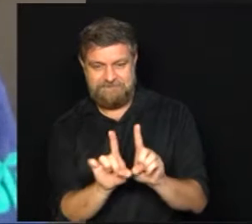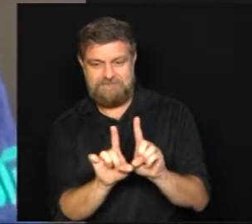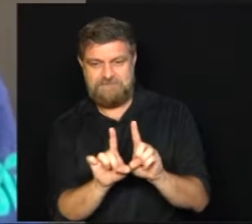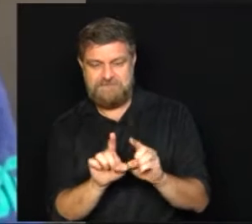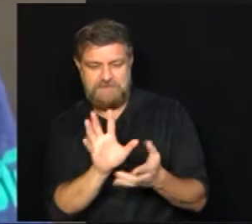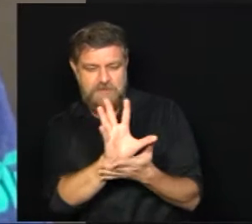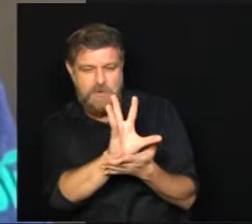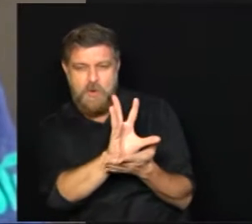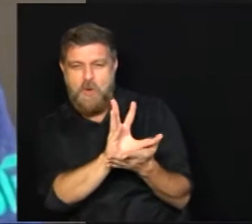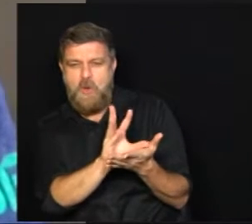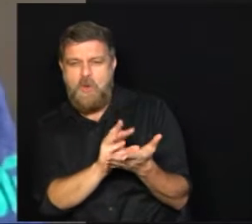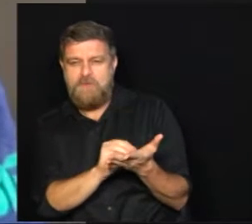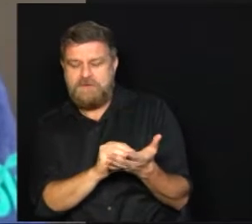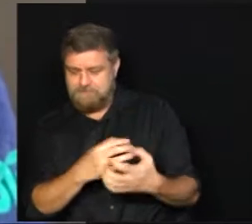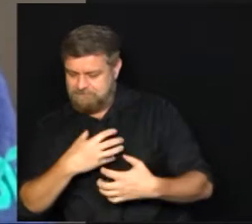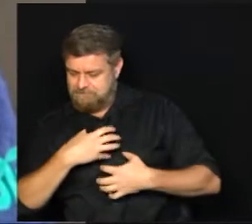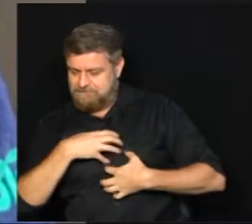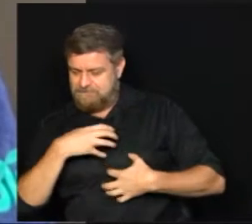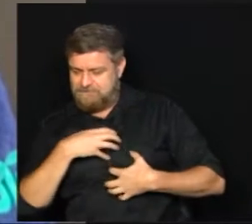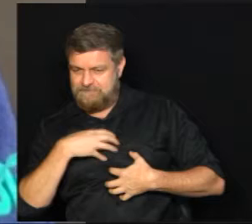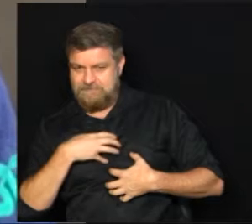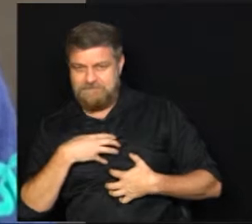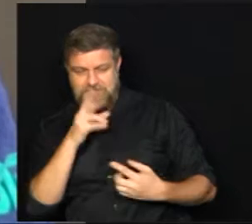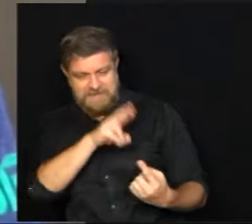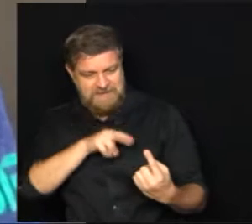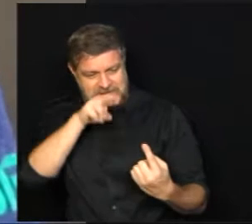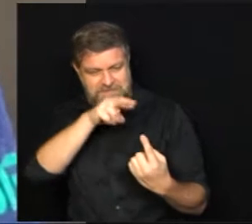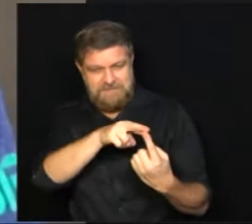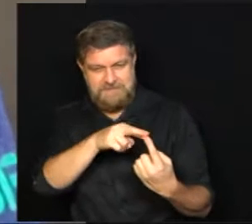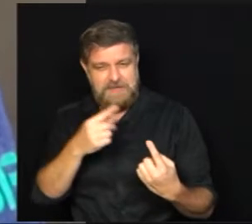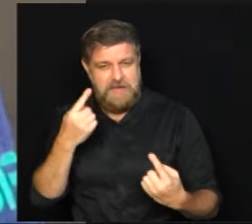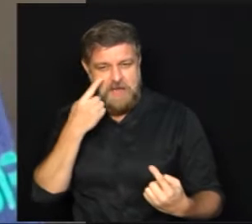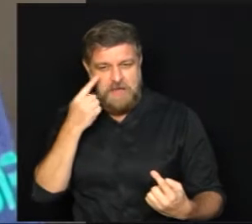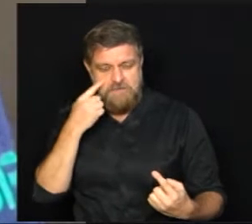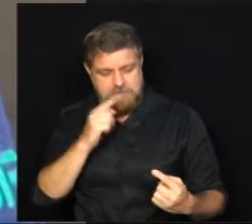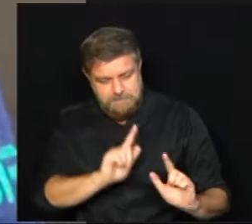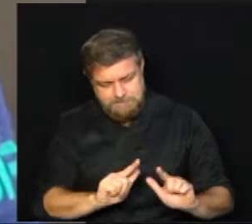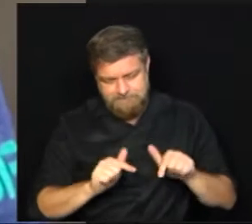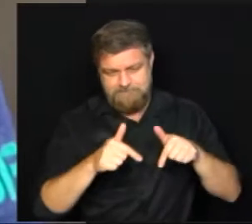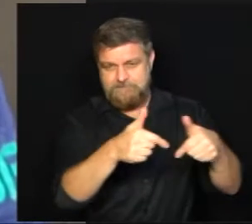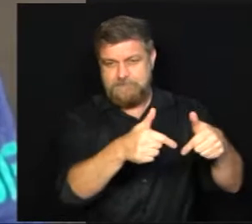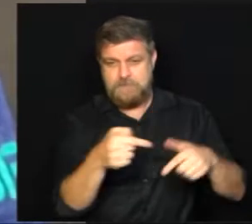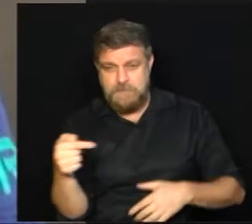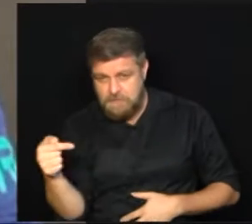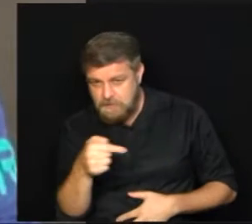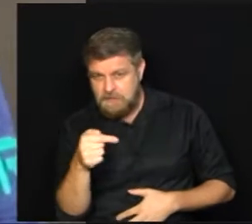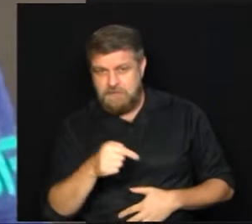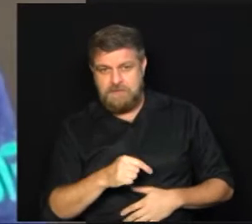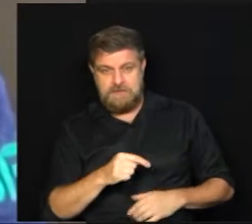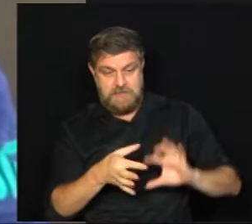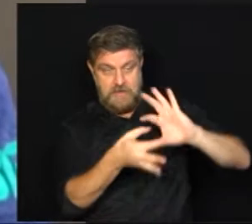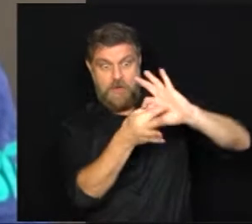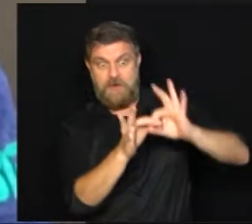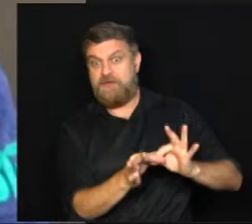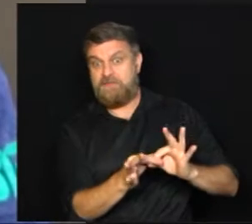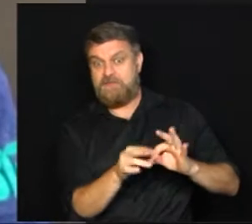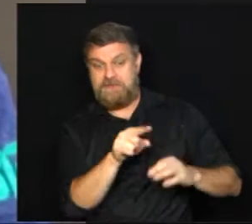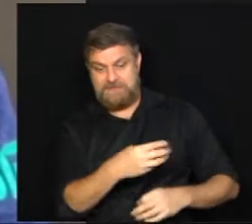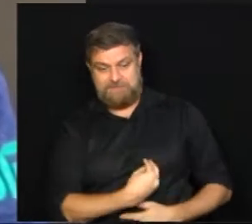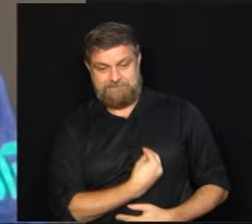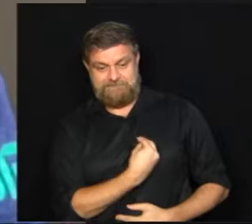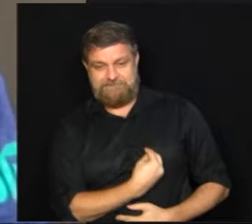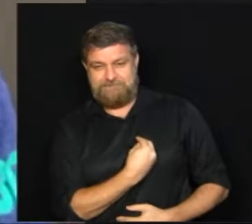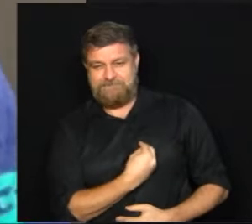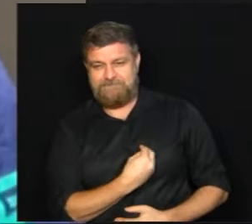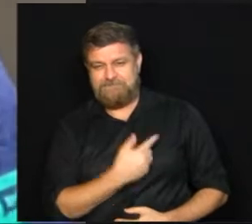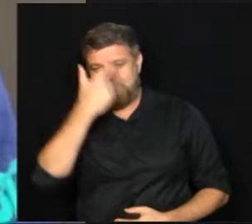atleta, assim, sabe? Até hoje eu vejo a garra, a persistência de estarem numa Olimpíada e etc. E